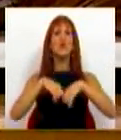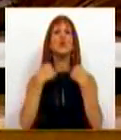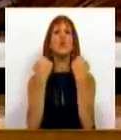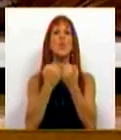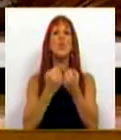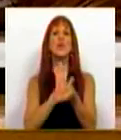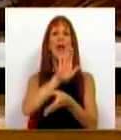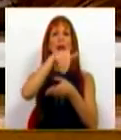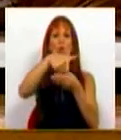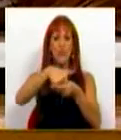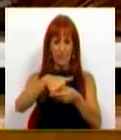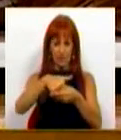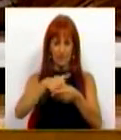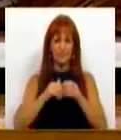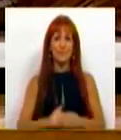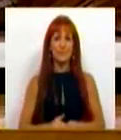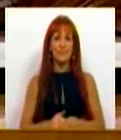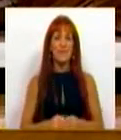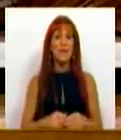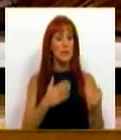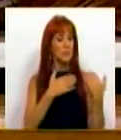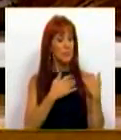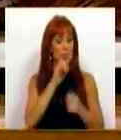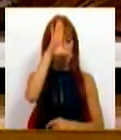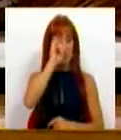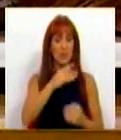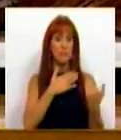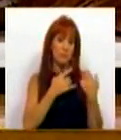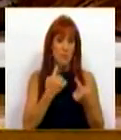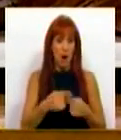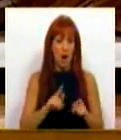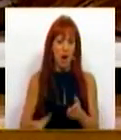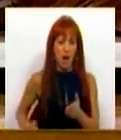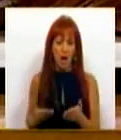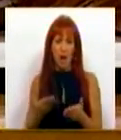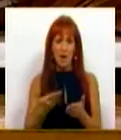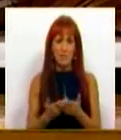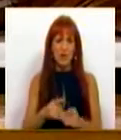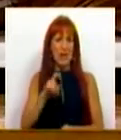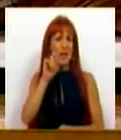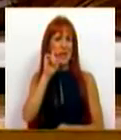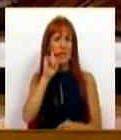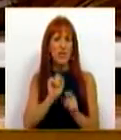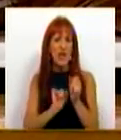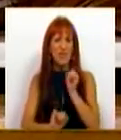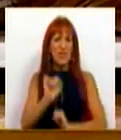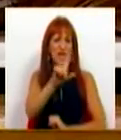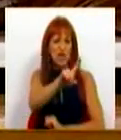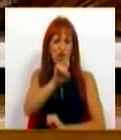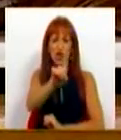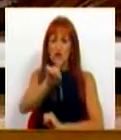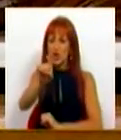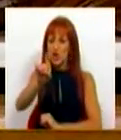sociedade inclusiva. Cabe ao Governo a responsabilidade de apresentar e defender as suas